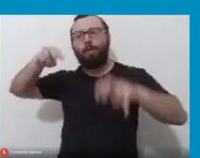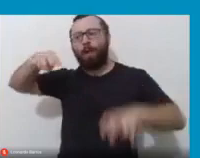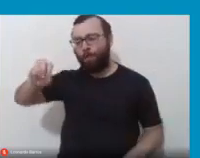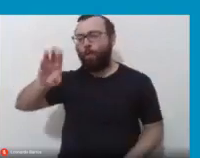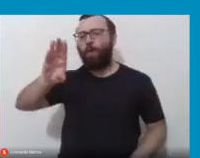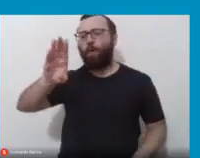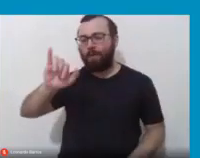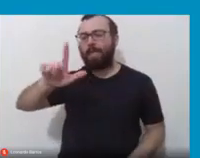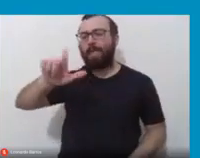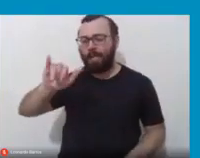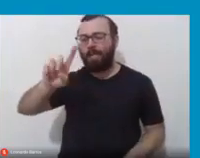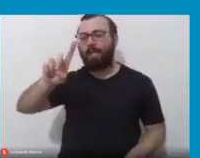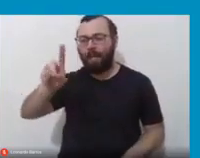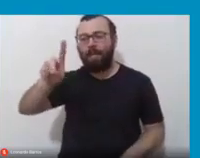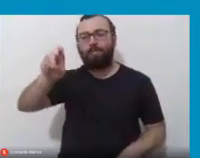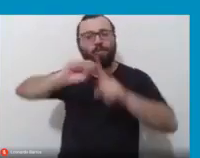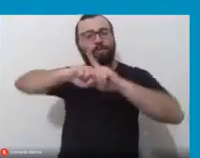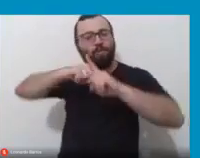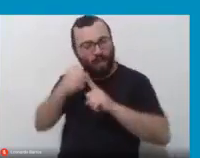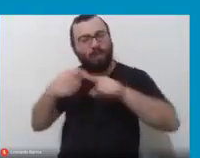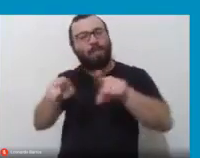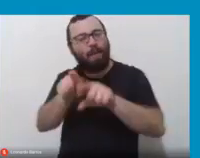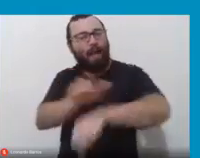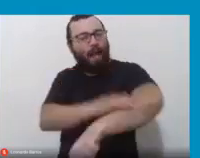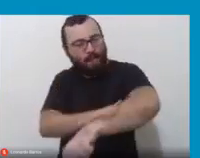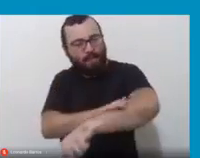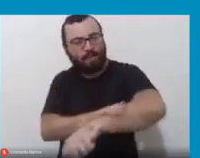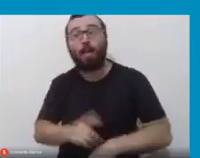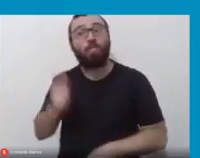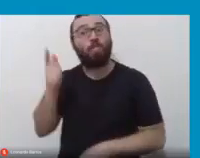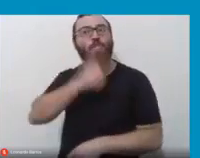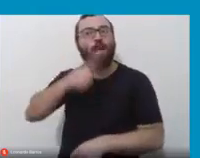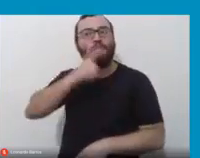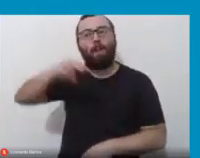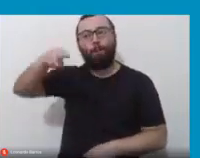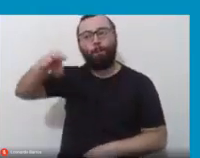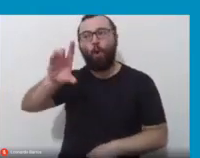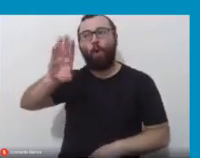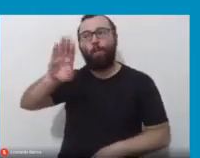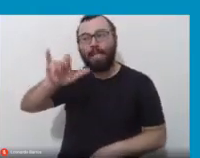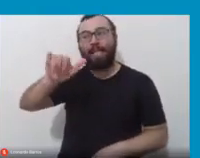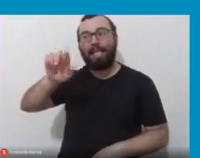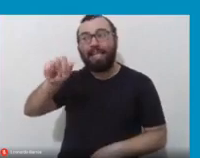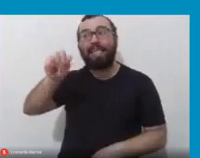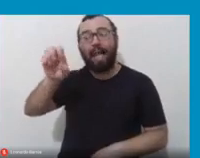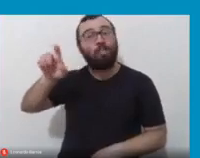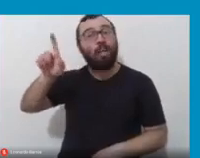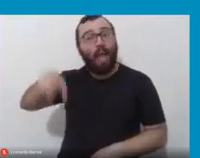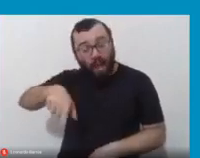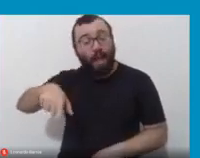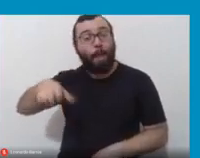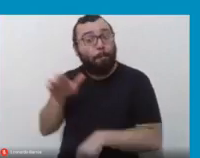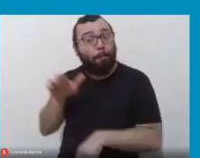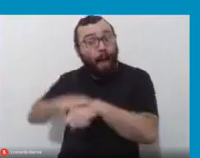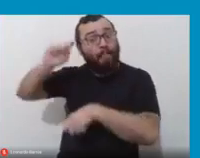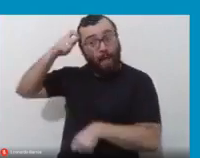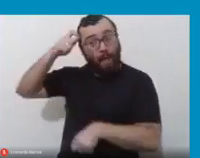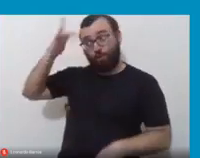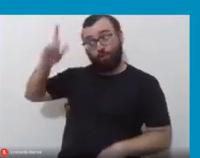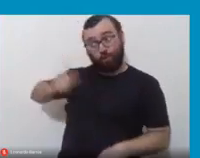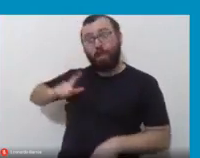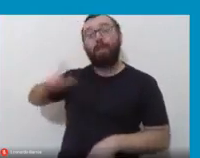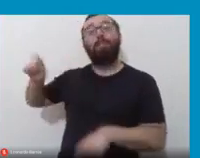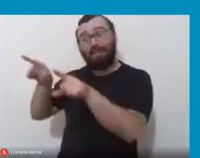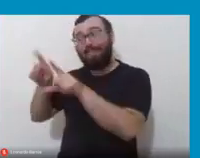que eu mostro que as chances de mobilidade social, por exemplo, são muito piores quanto mais negra a pessoa é. Então, tem uma